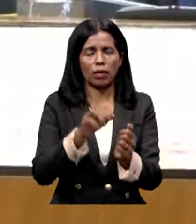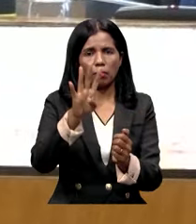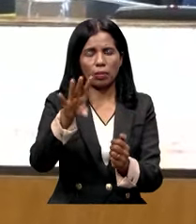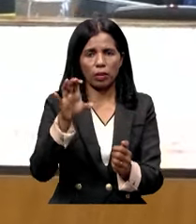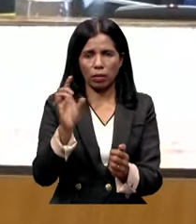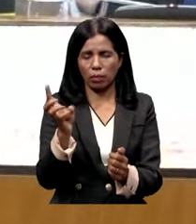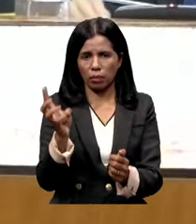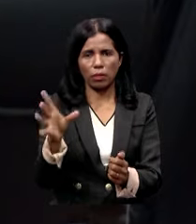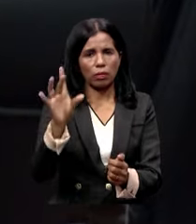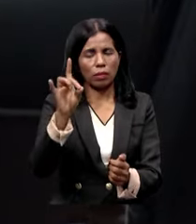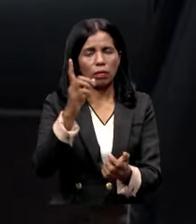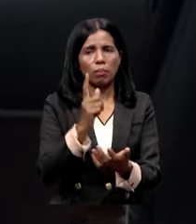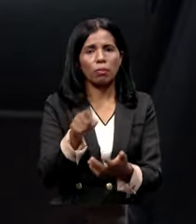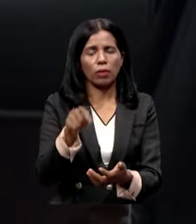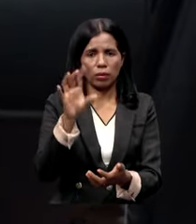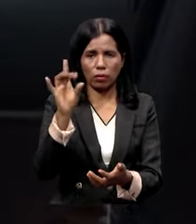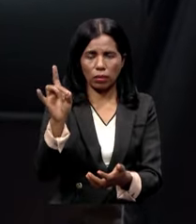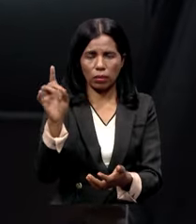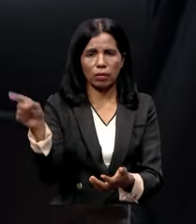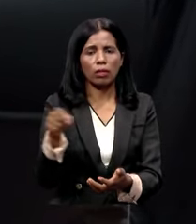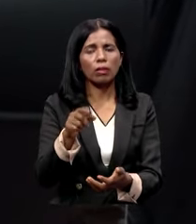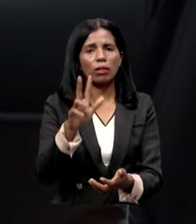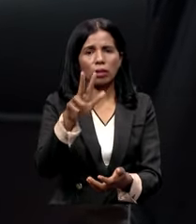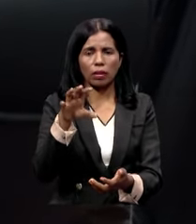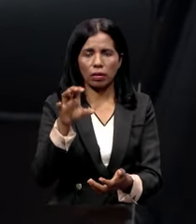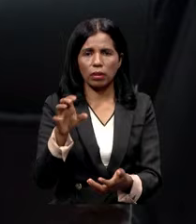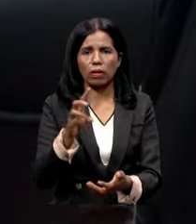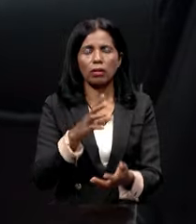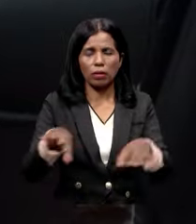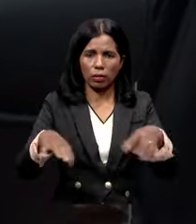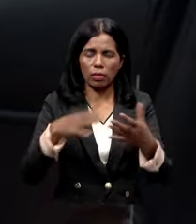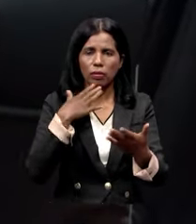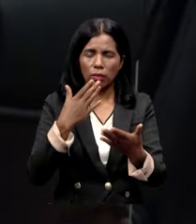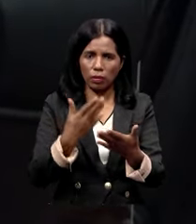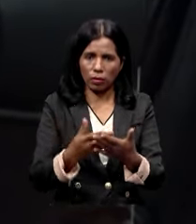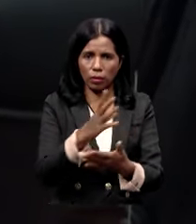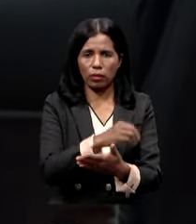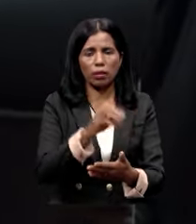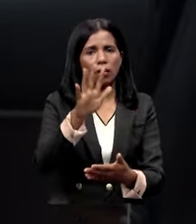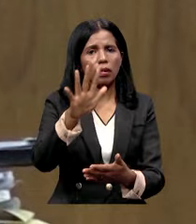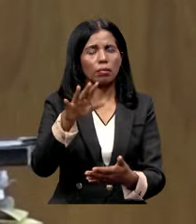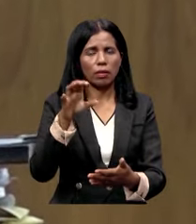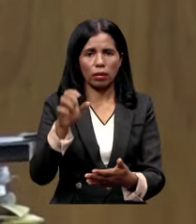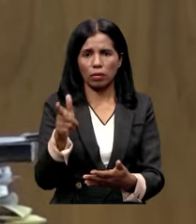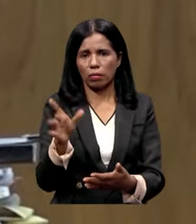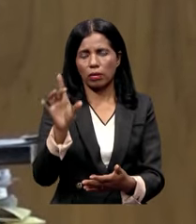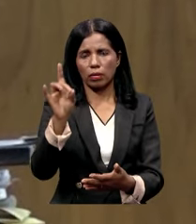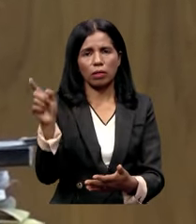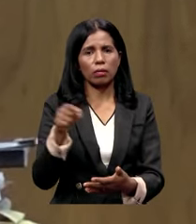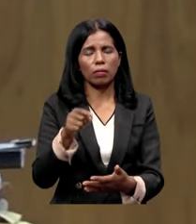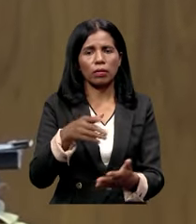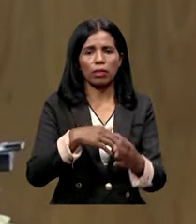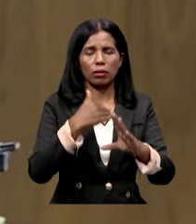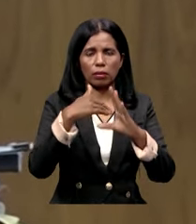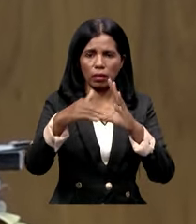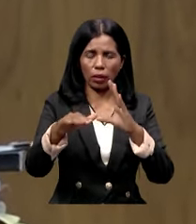valu pontu valu, tokon atus tolu valu resin nen pontu tolu, ba bens no servisu, tokon atus lima valu resin sia pontu hitu, ba transferensia